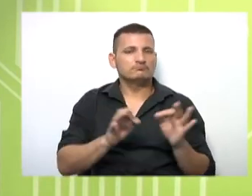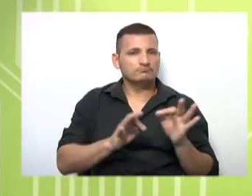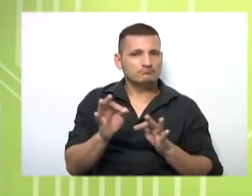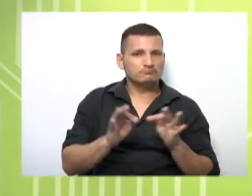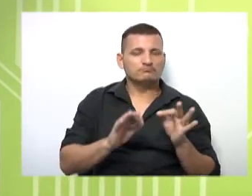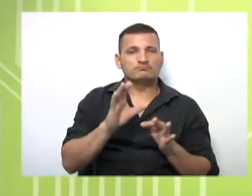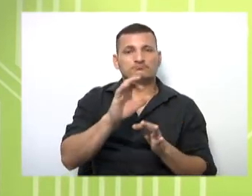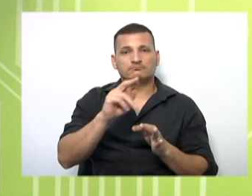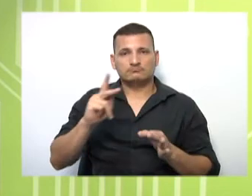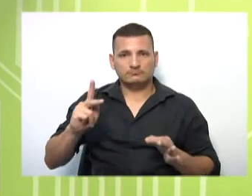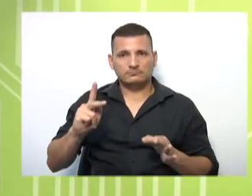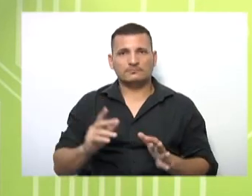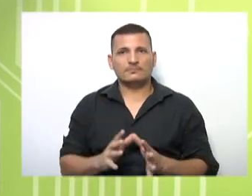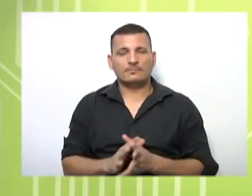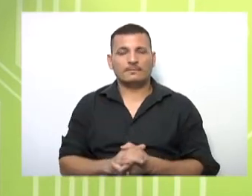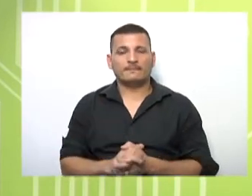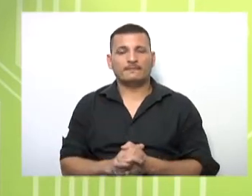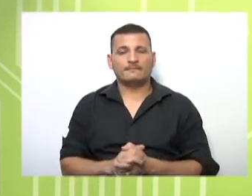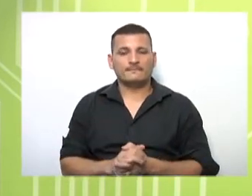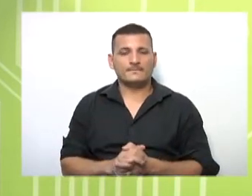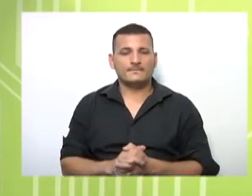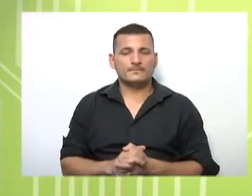de transporte.